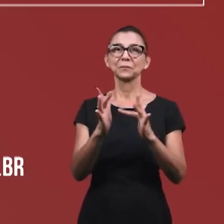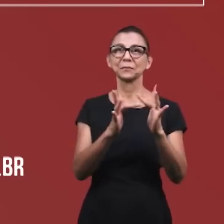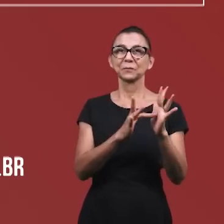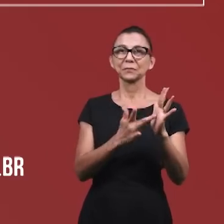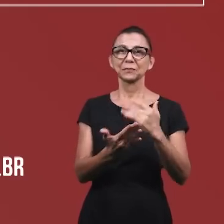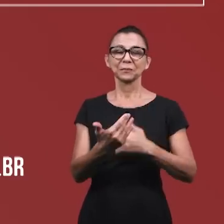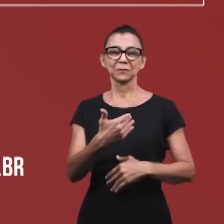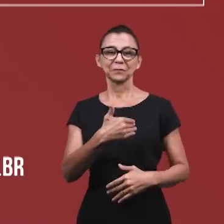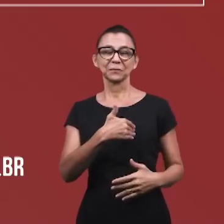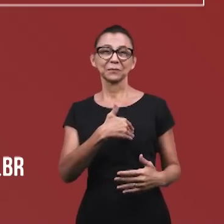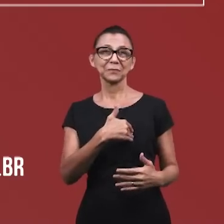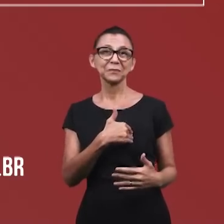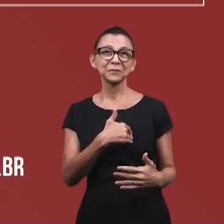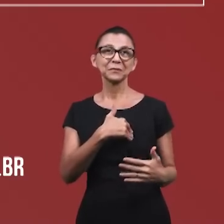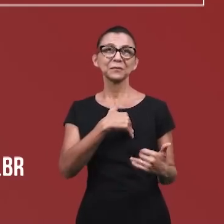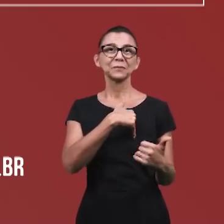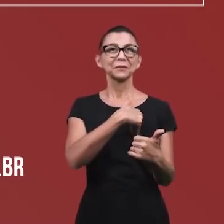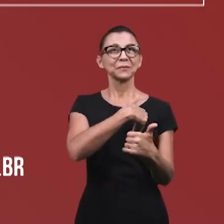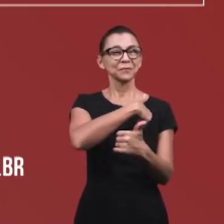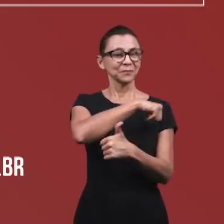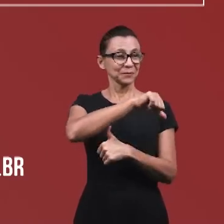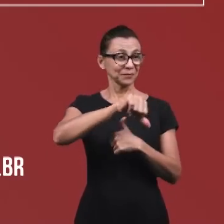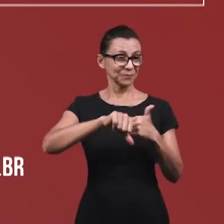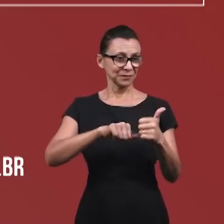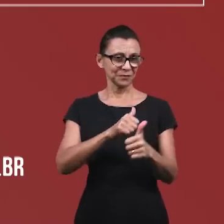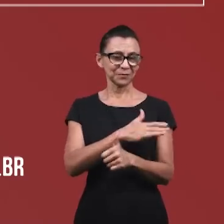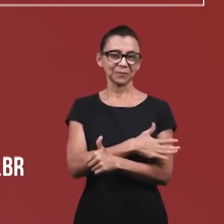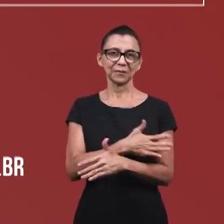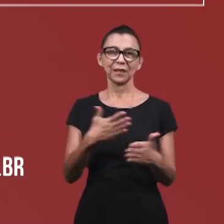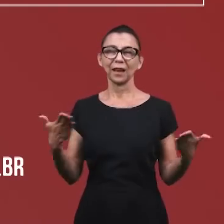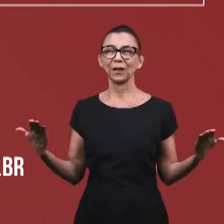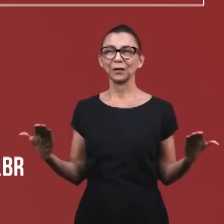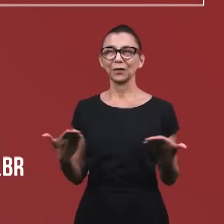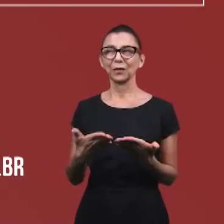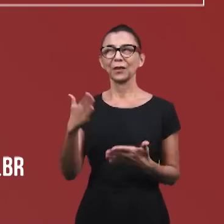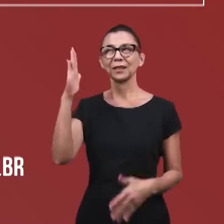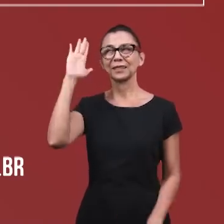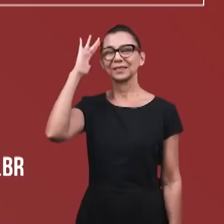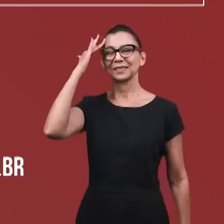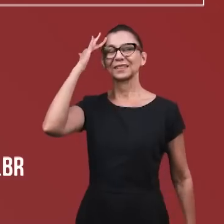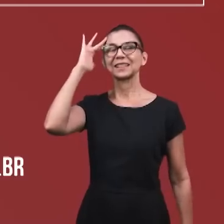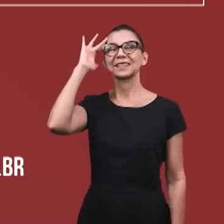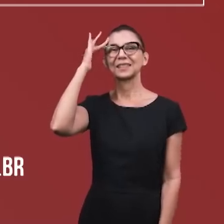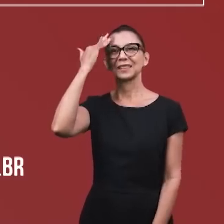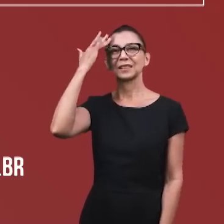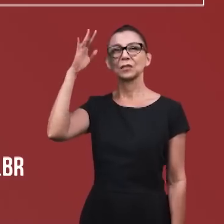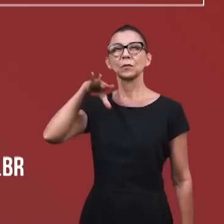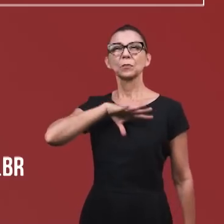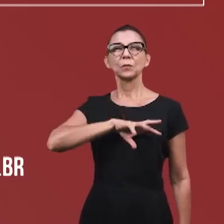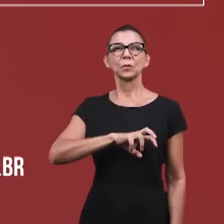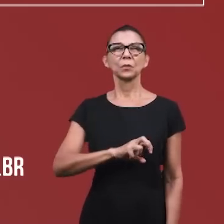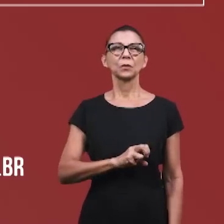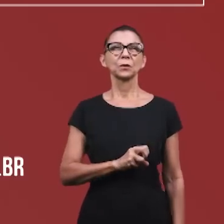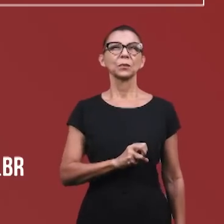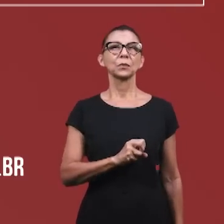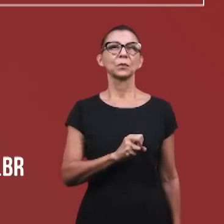Jesus. Nasci de novo pra entender o amor